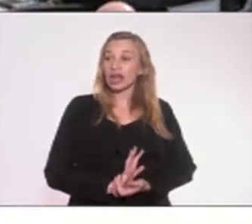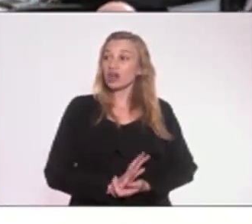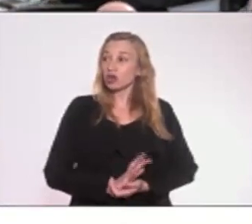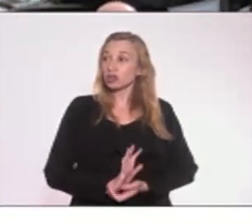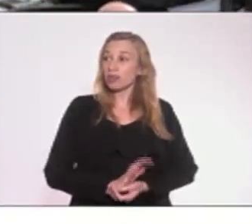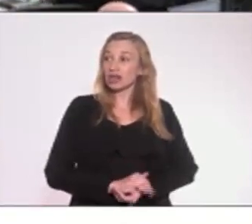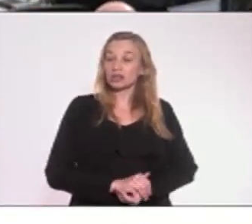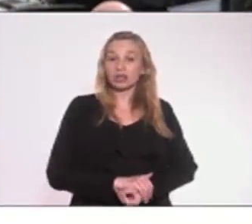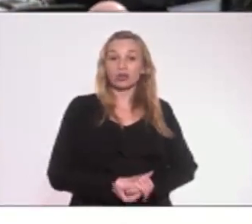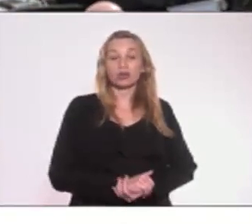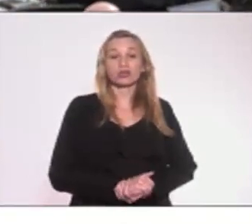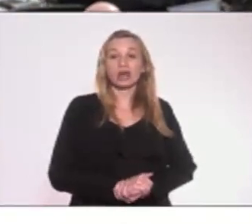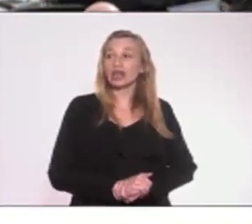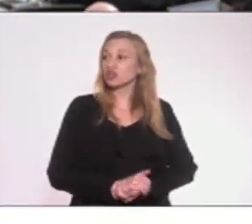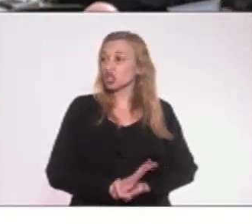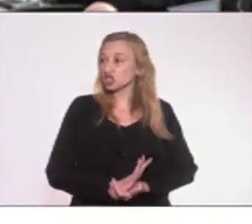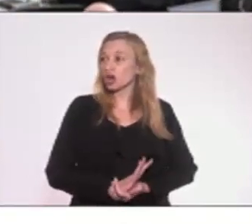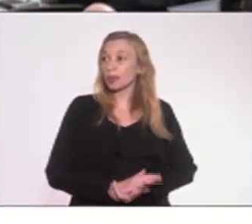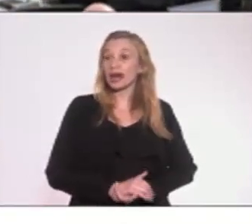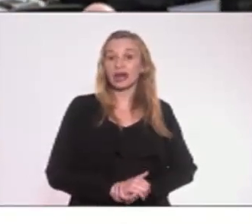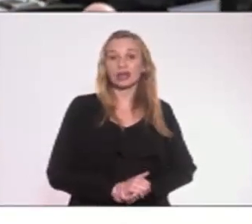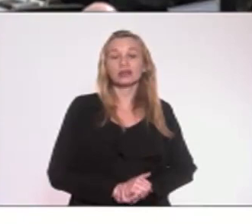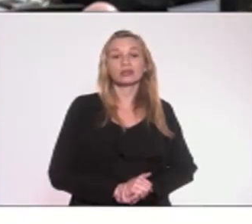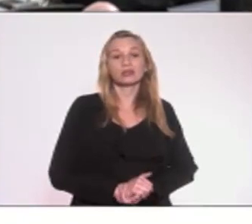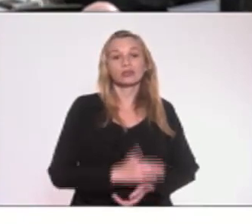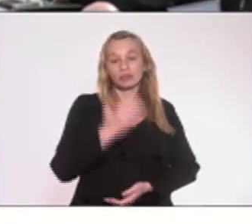Doutora Giselda, muito obrigado pelos seus conselhos,